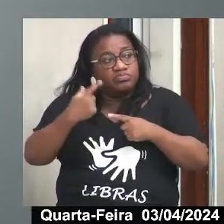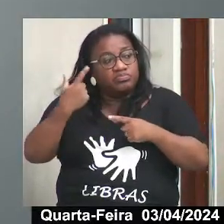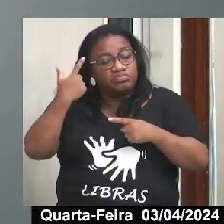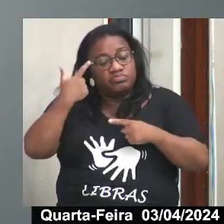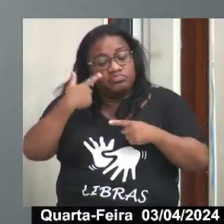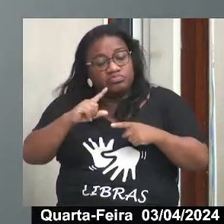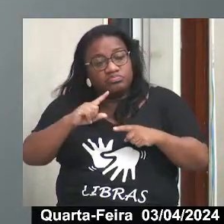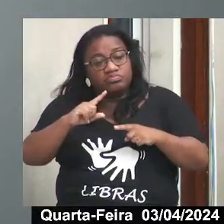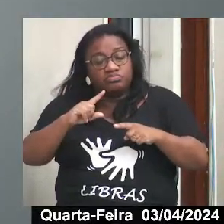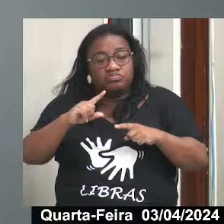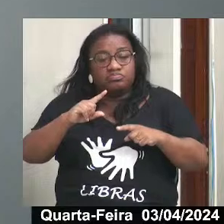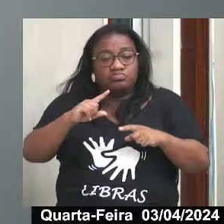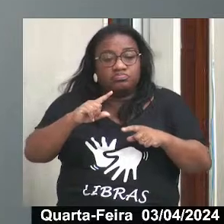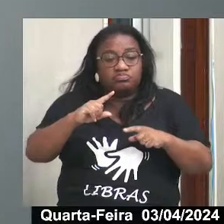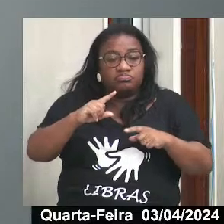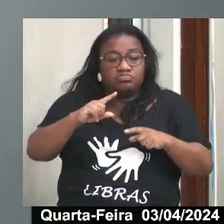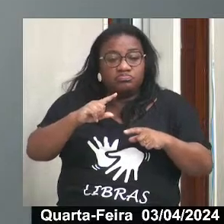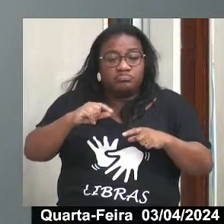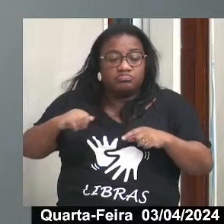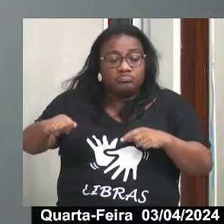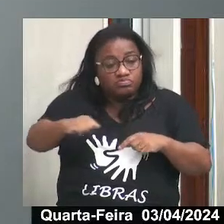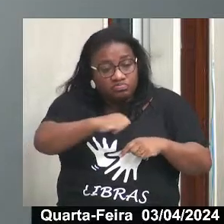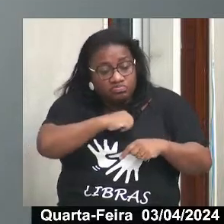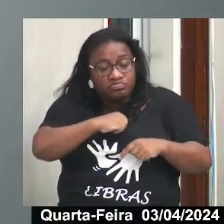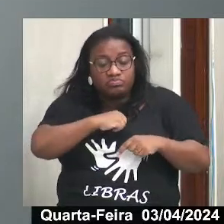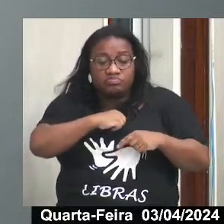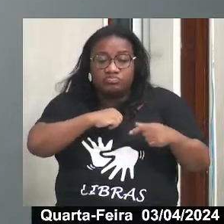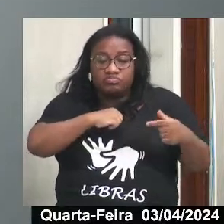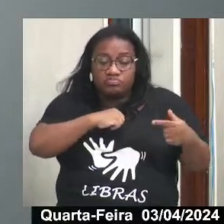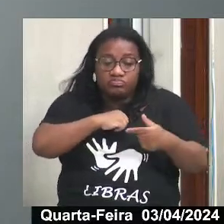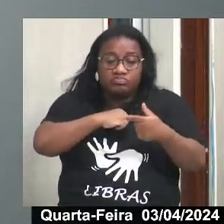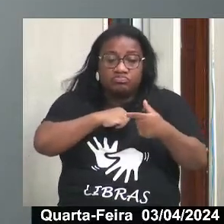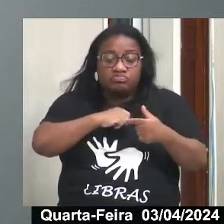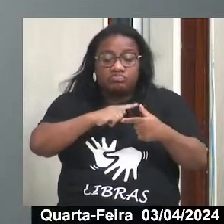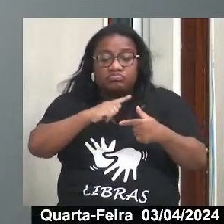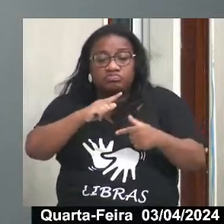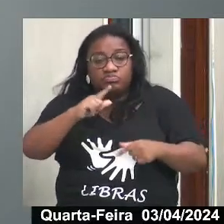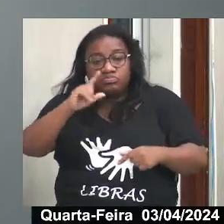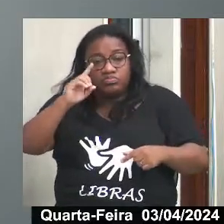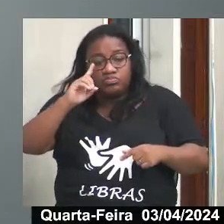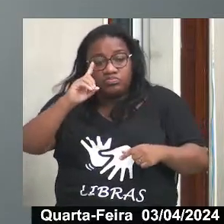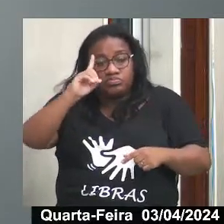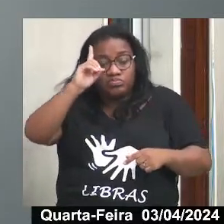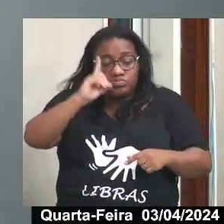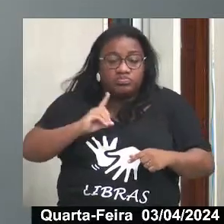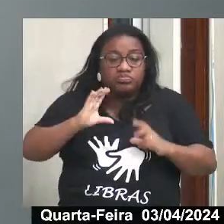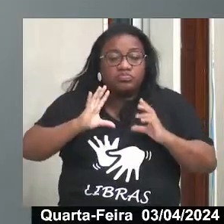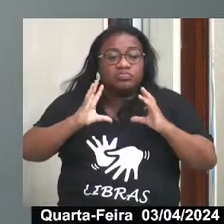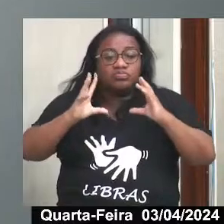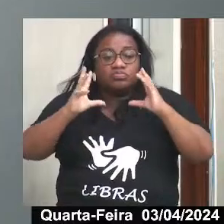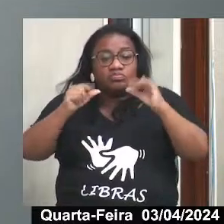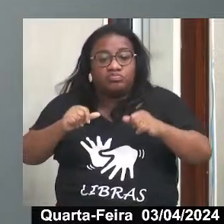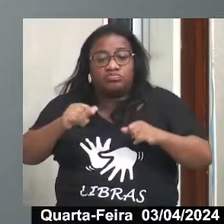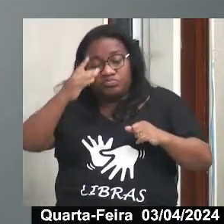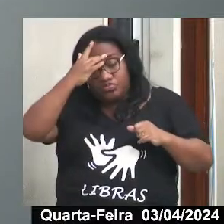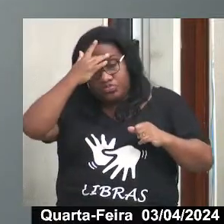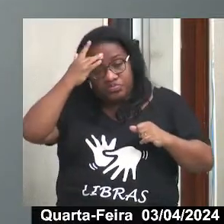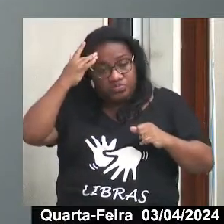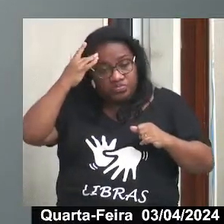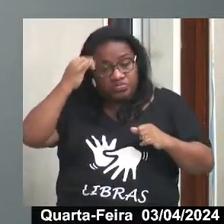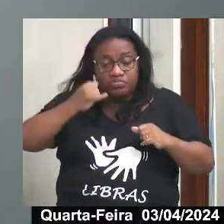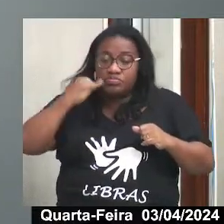cerceada e nós não tivemos um direito que é inerente a todo cidadão e toda